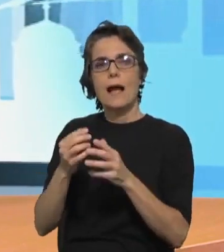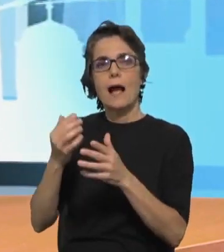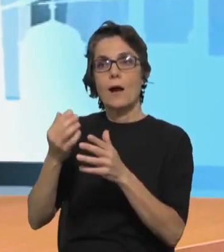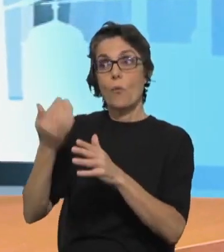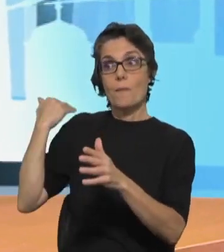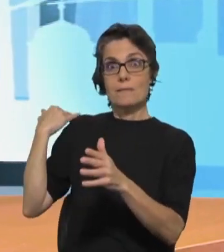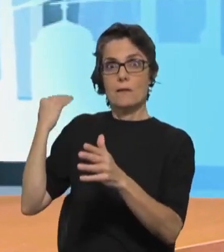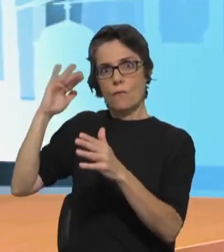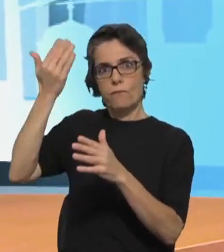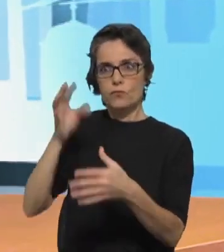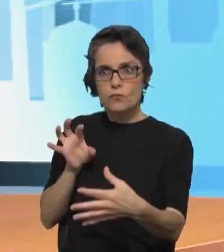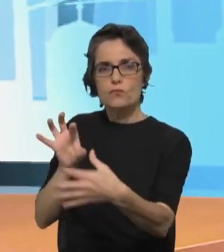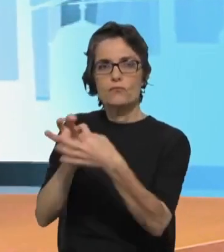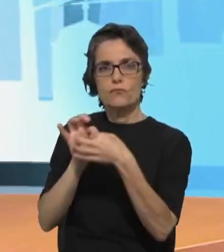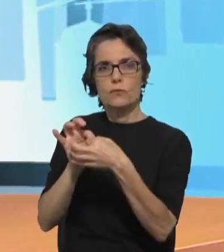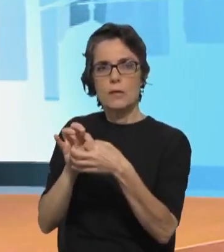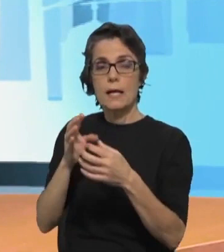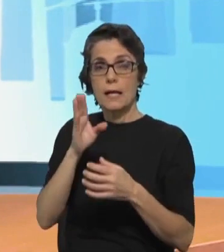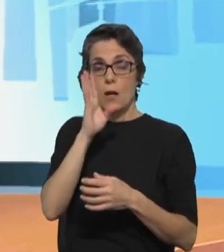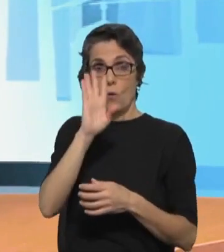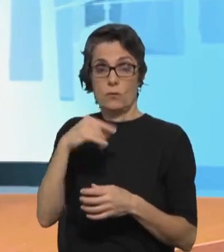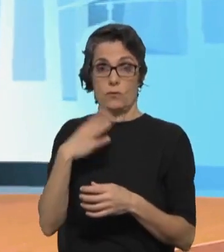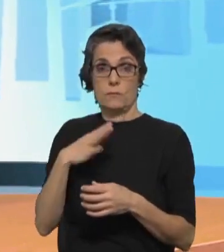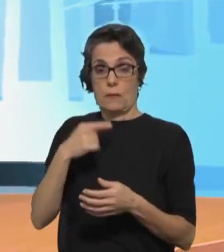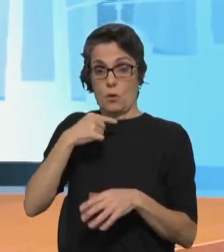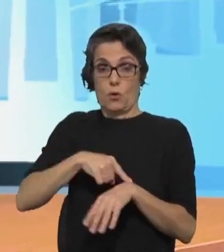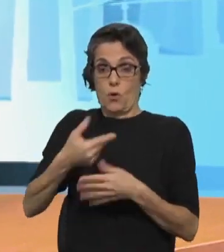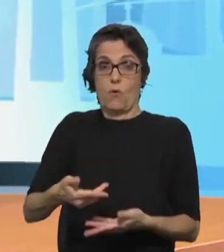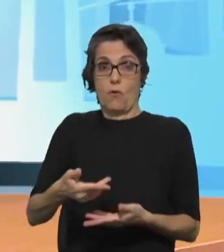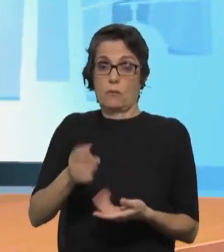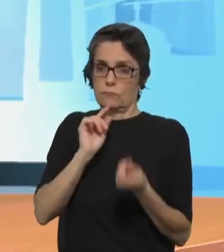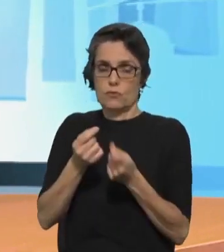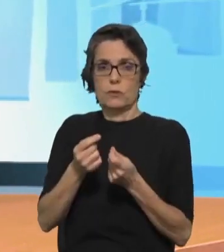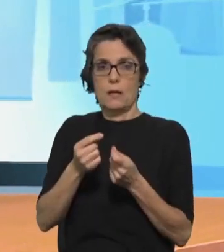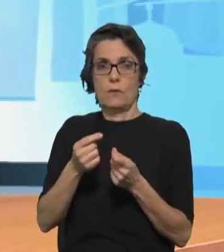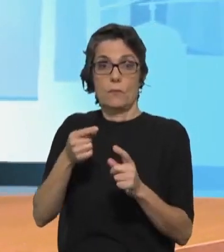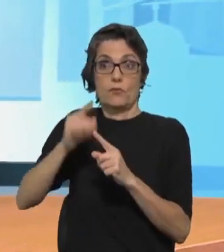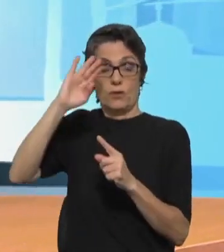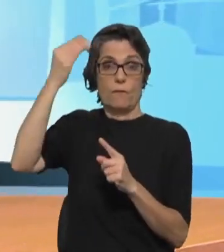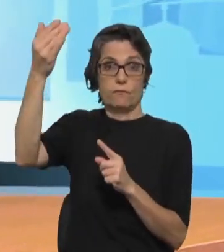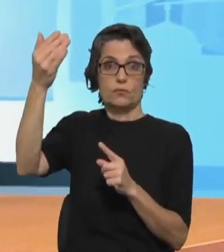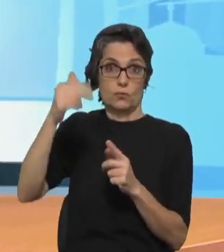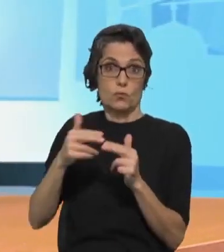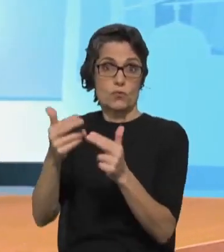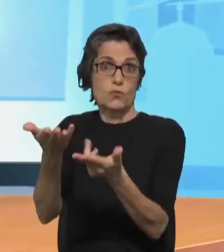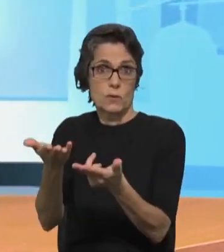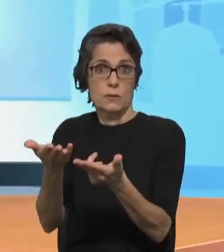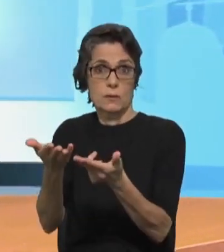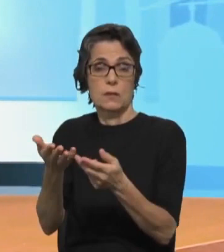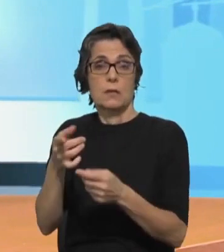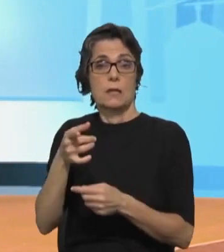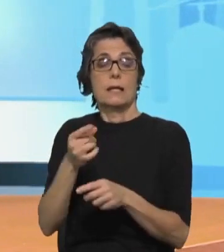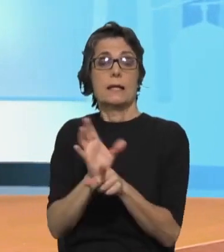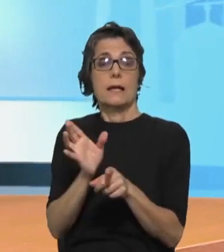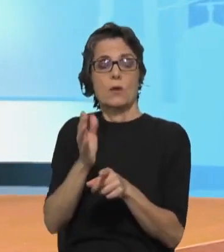o presente e aquilo que queremos para o nosso futuro coletivo, por exemplo, quando estamos a discutir isso em termos políticos, obviamente toda